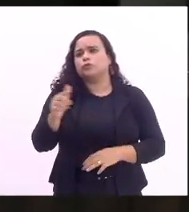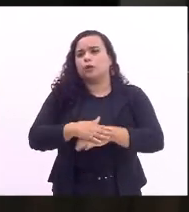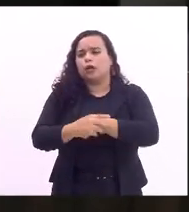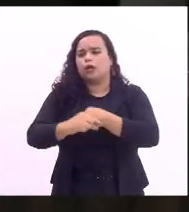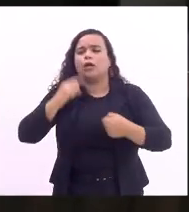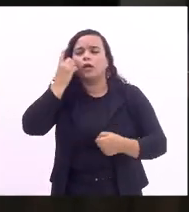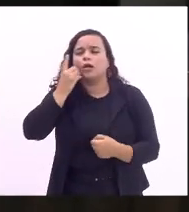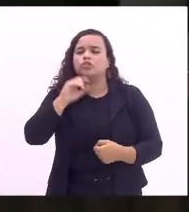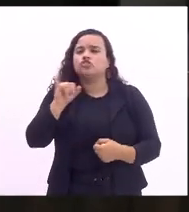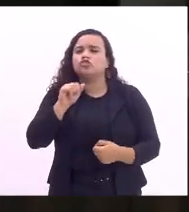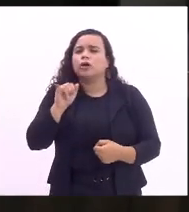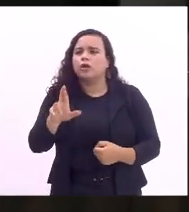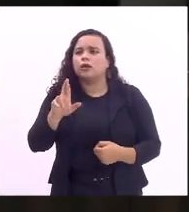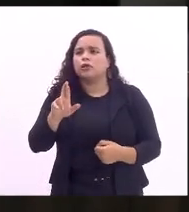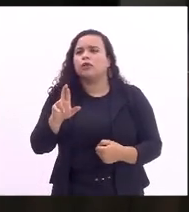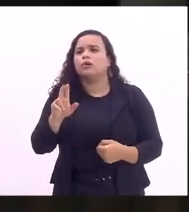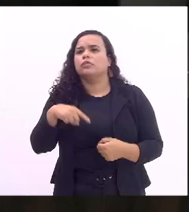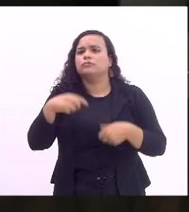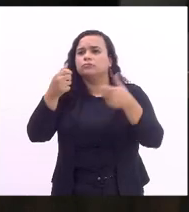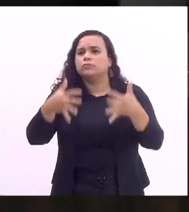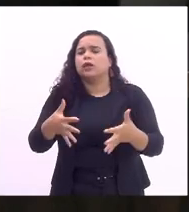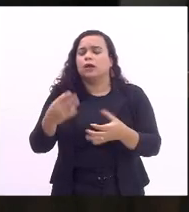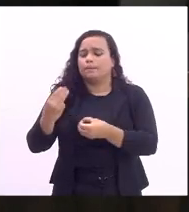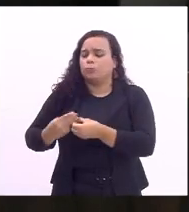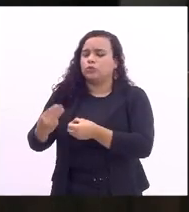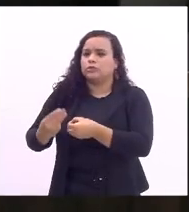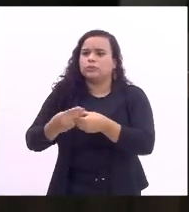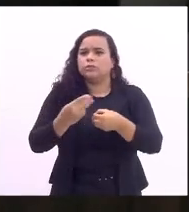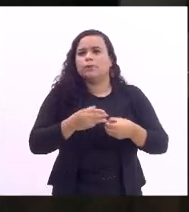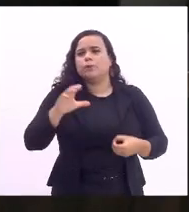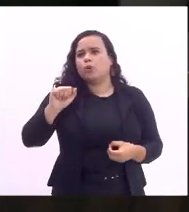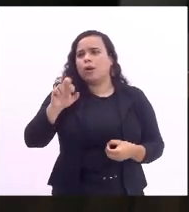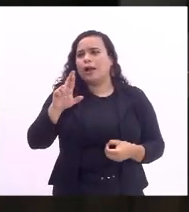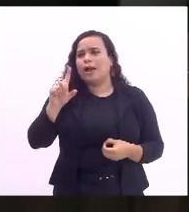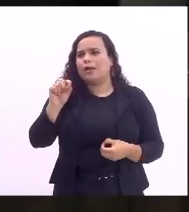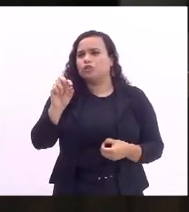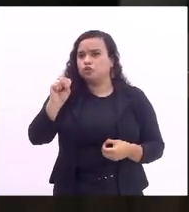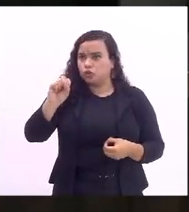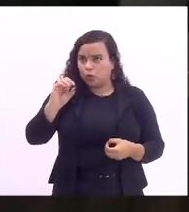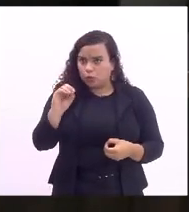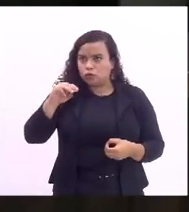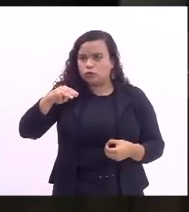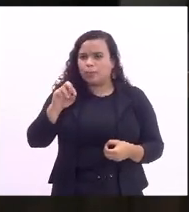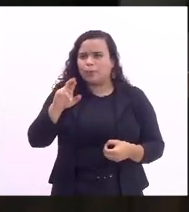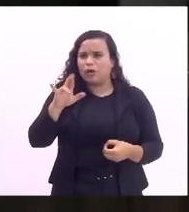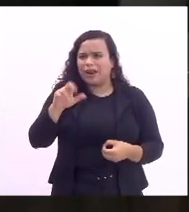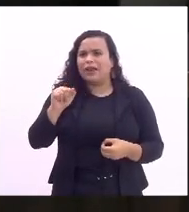Bittencourt, que declara o município de Cardoso Moreira como a capital do laço campista,